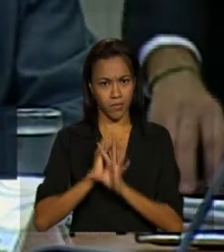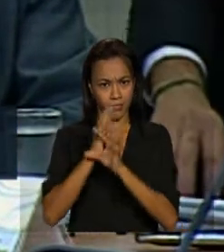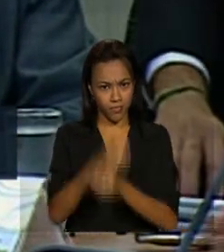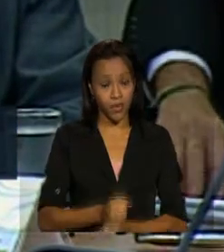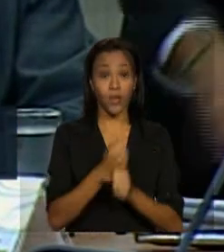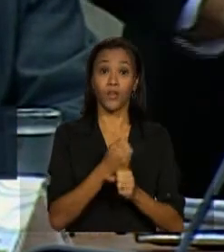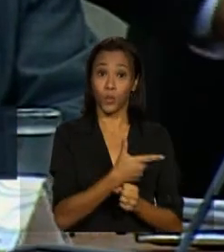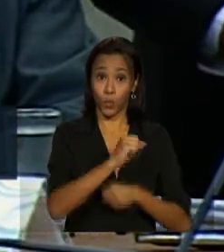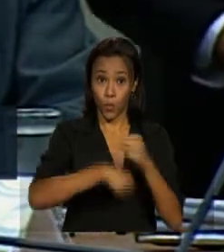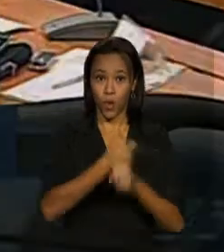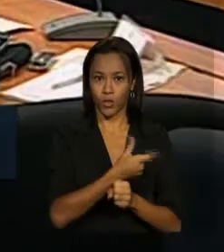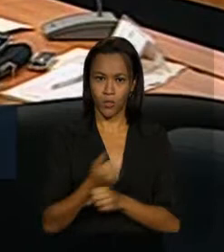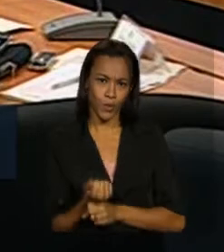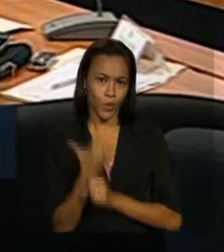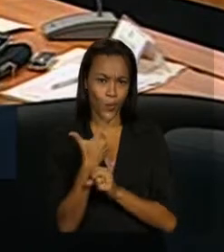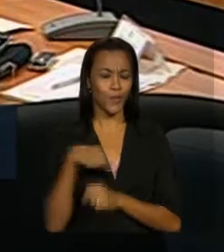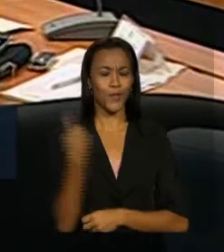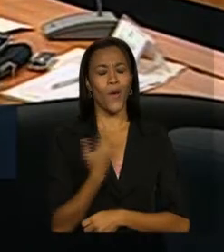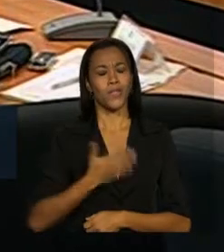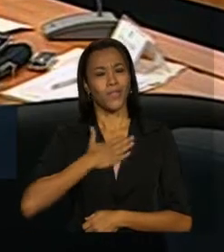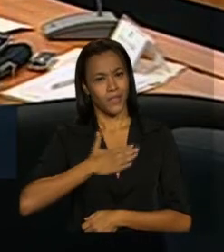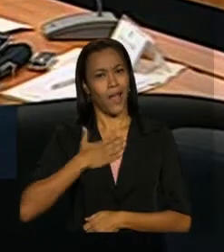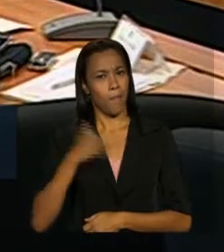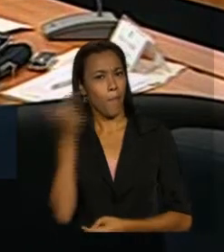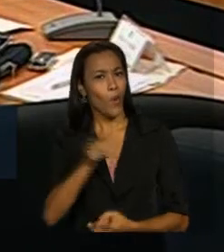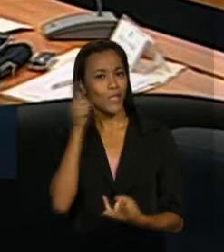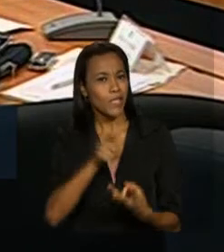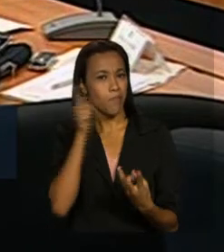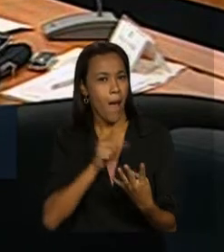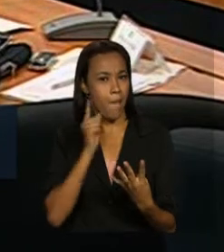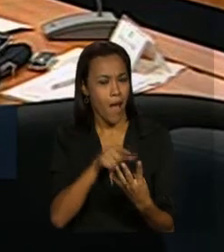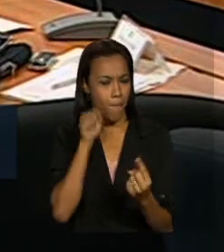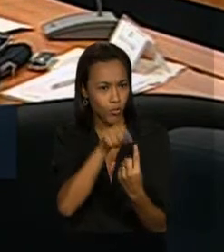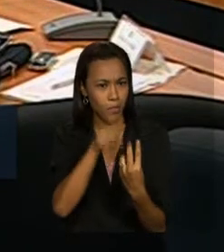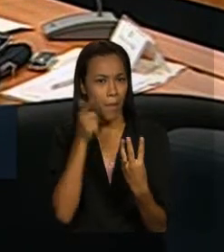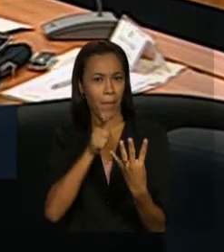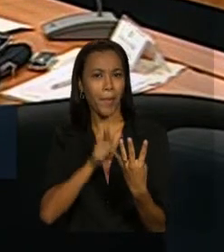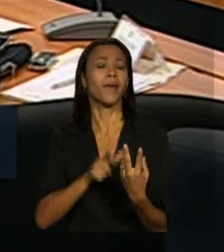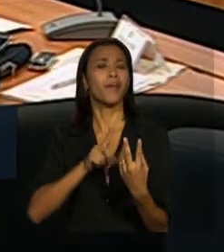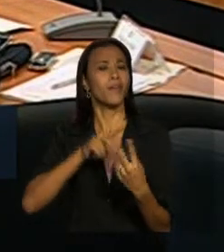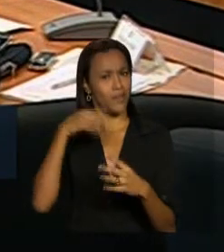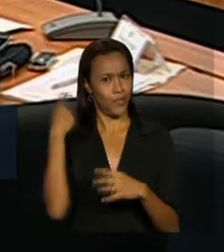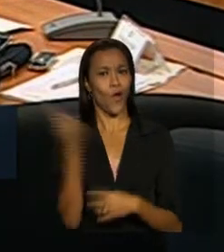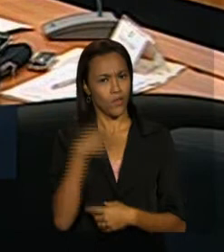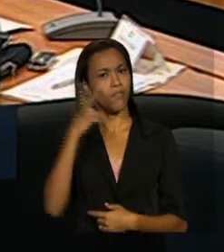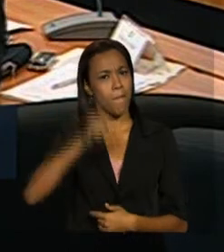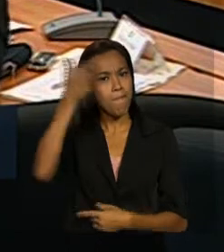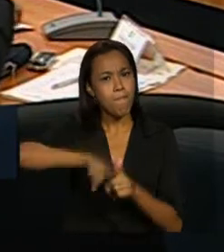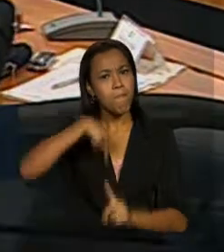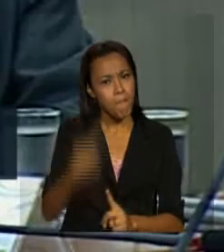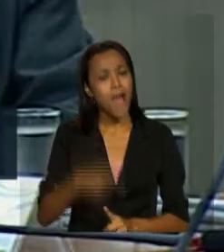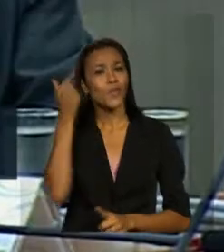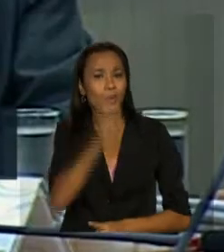de 2012. E estamos bastante satisfeitos com as metas que alcançamos e temos convicção que vamos conseguir colocar